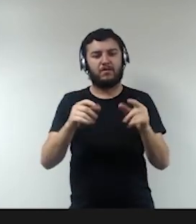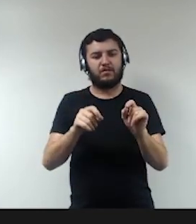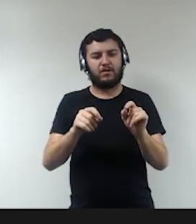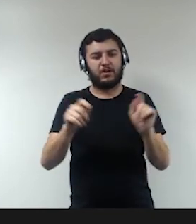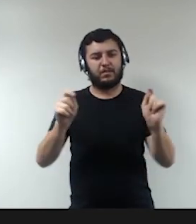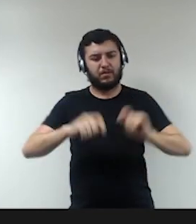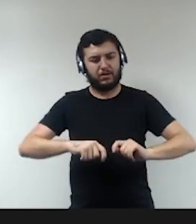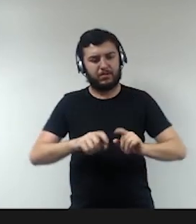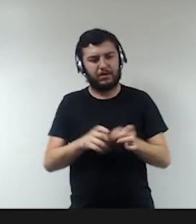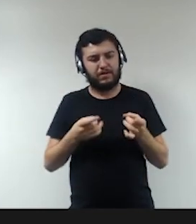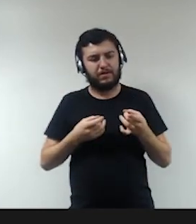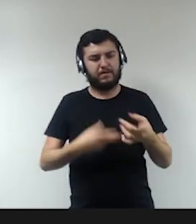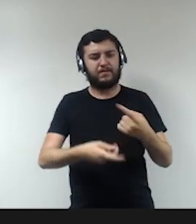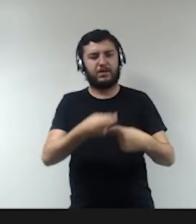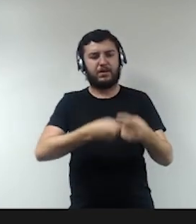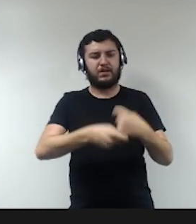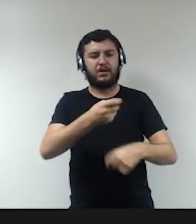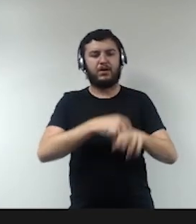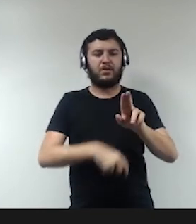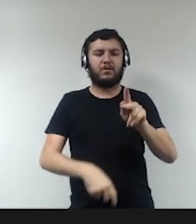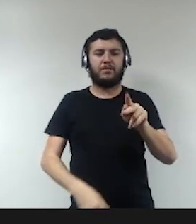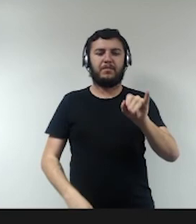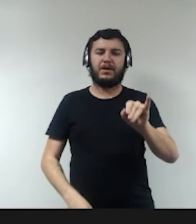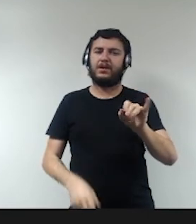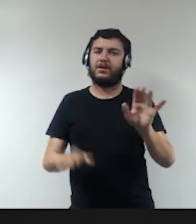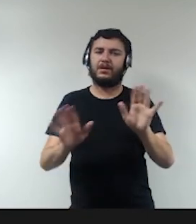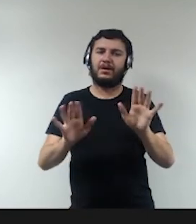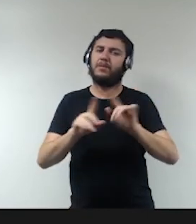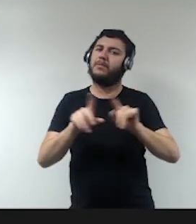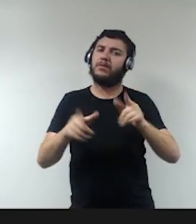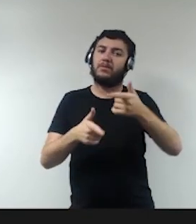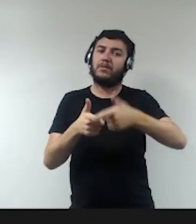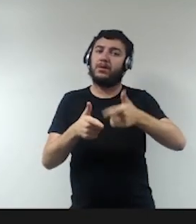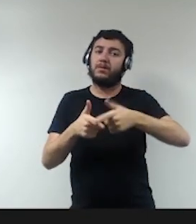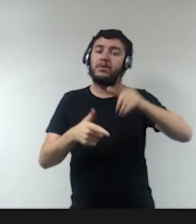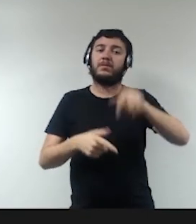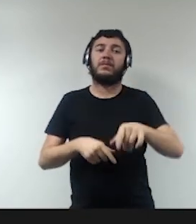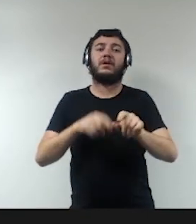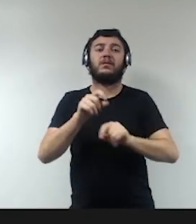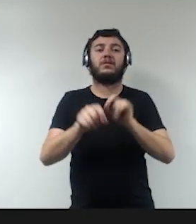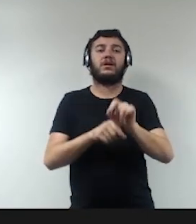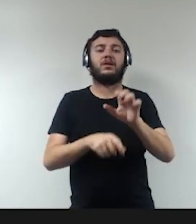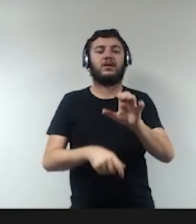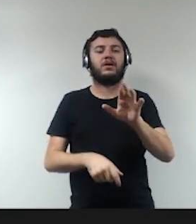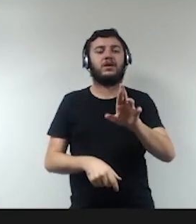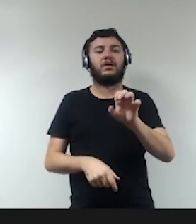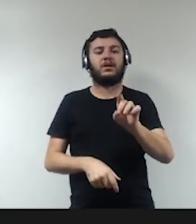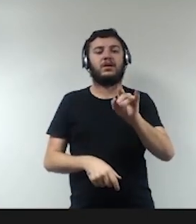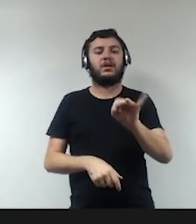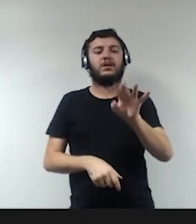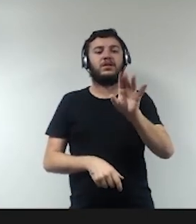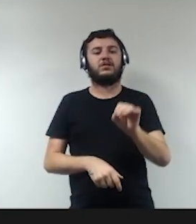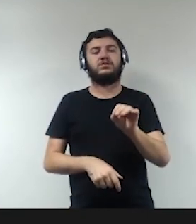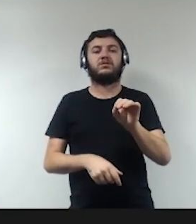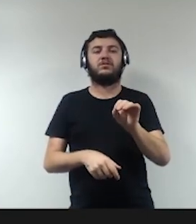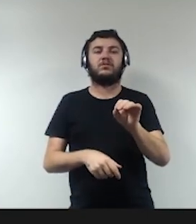possibilidade de vendas de UPIs, né? O problema fica mesmo na questão dos créditos trabalhistas,